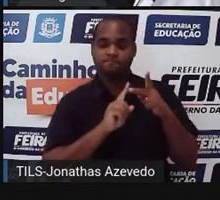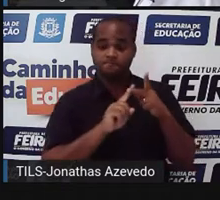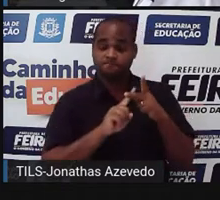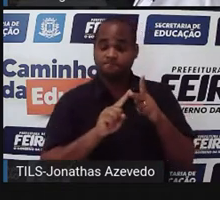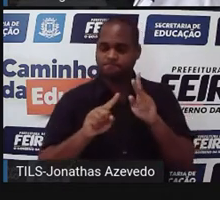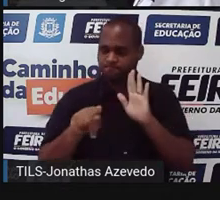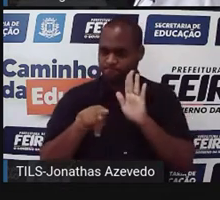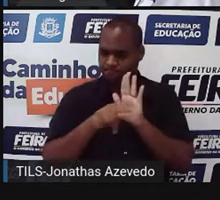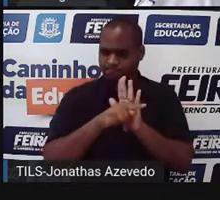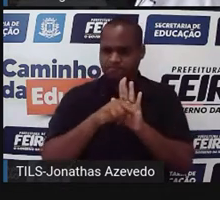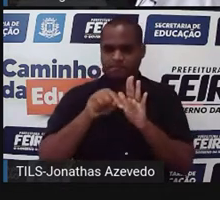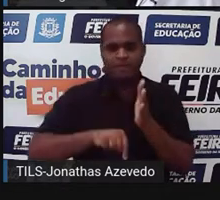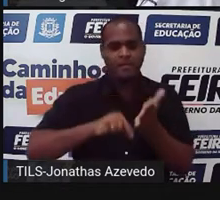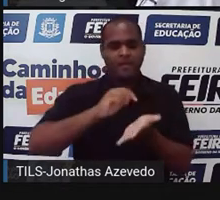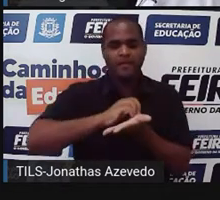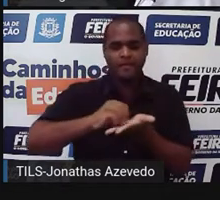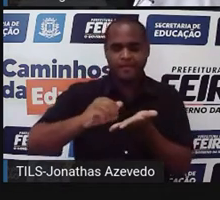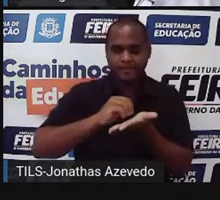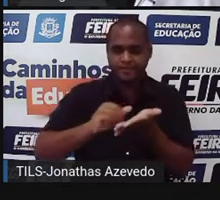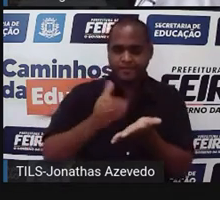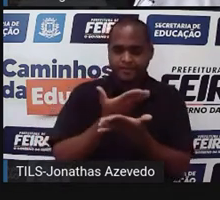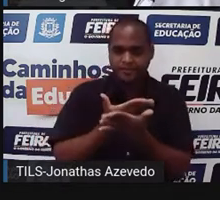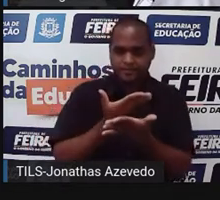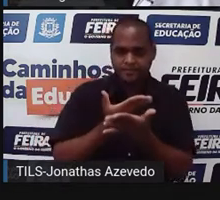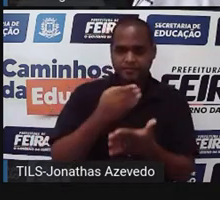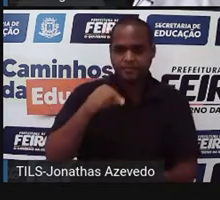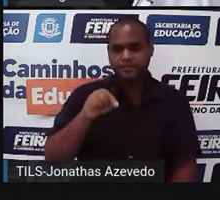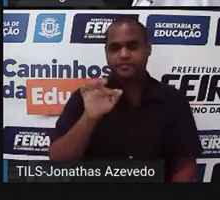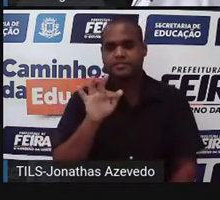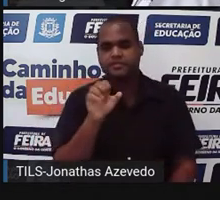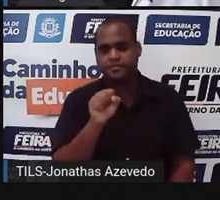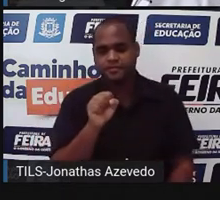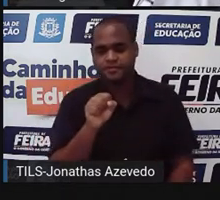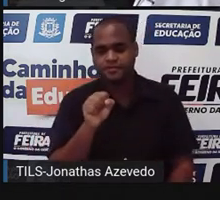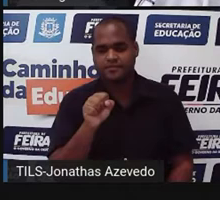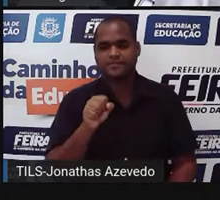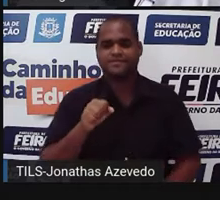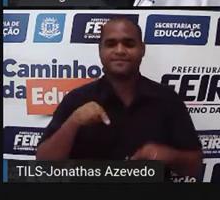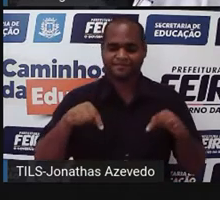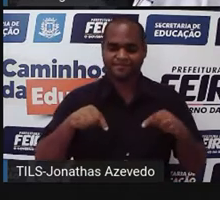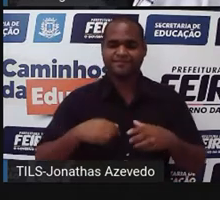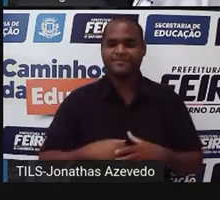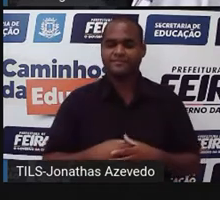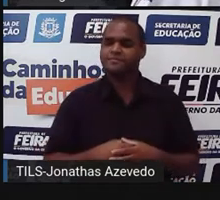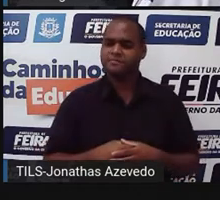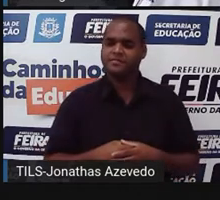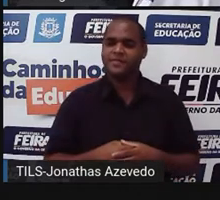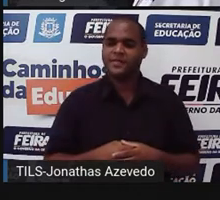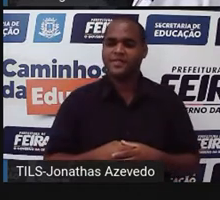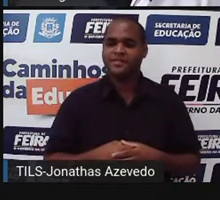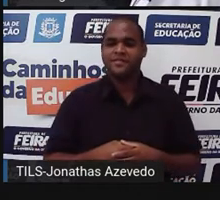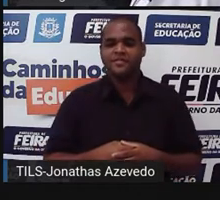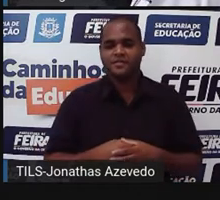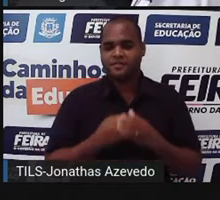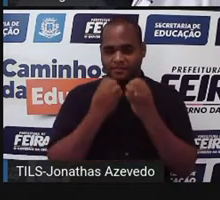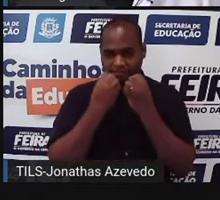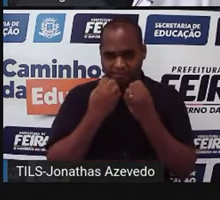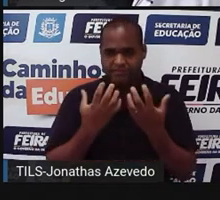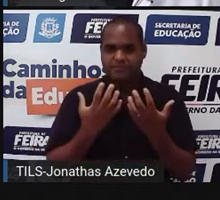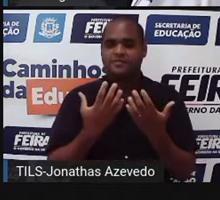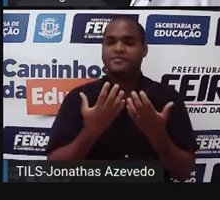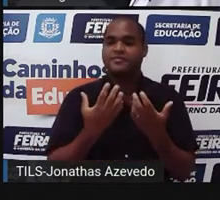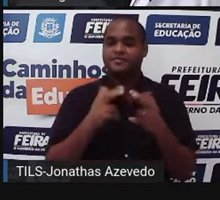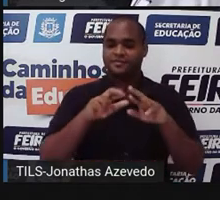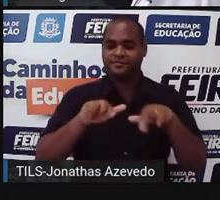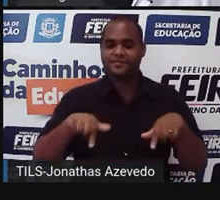própria Secretaria de Educação aqui da nossa cidade, tá bom? Bom, e o que é que a gente